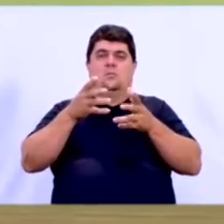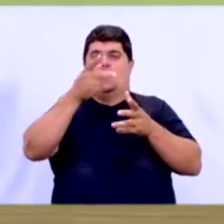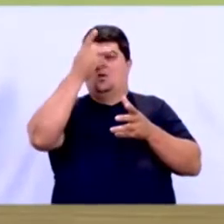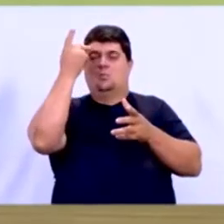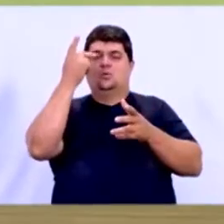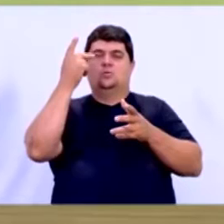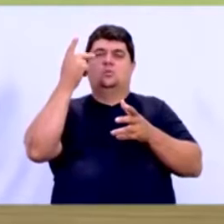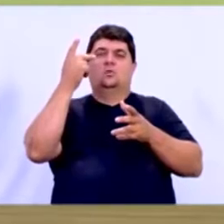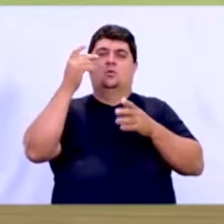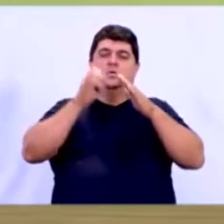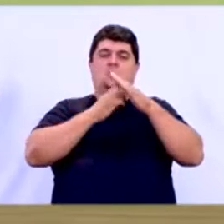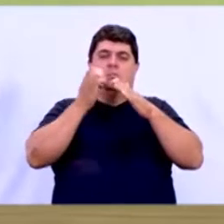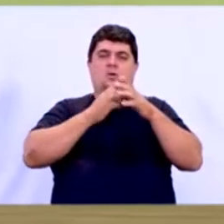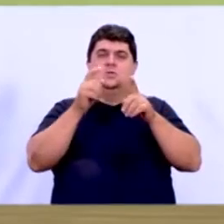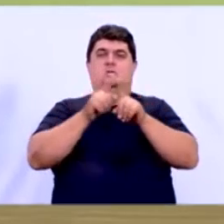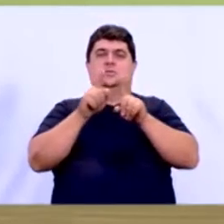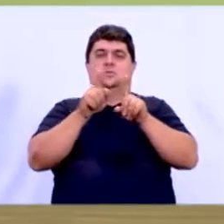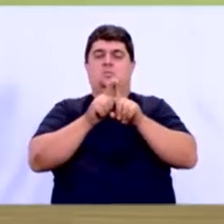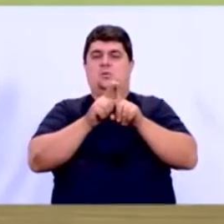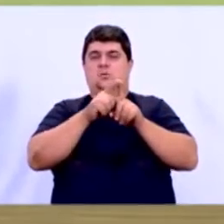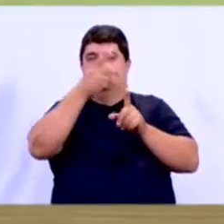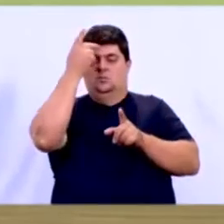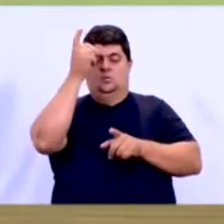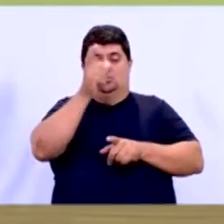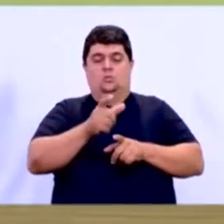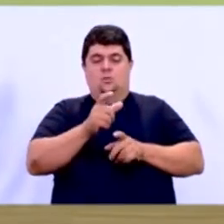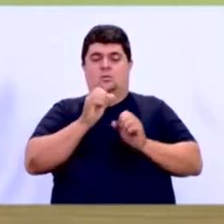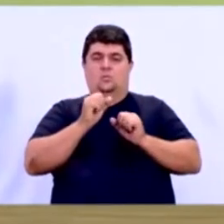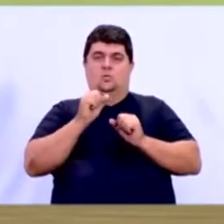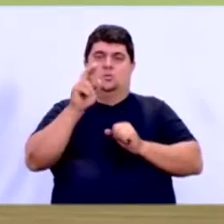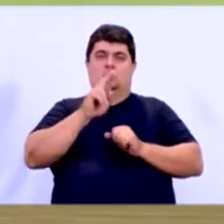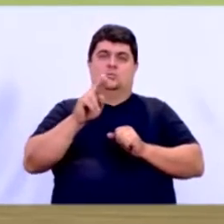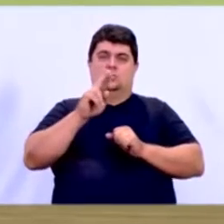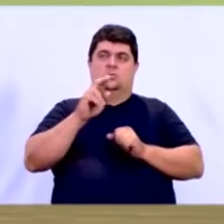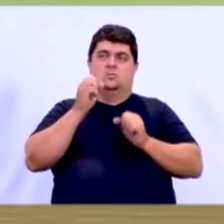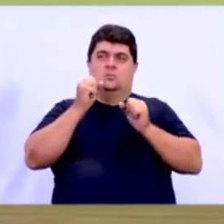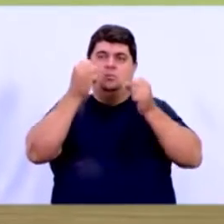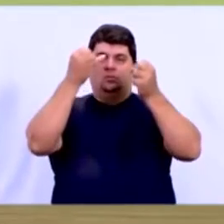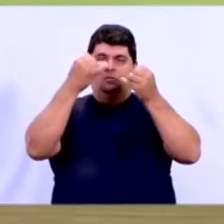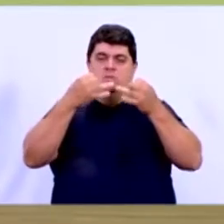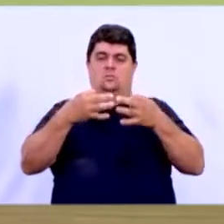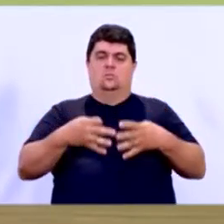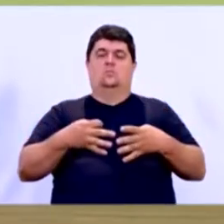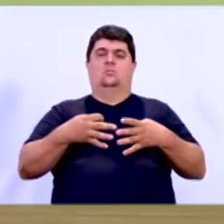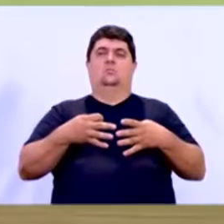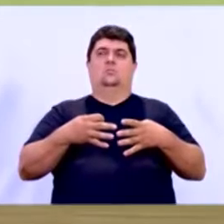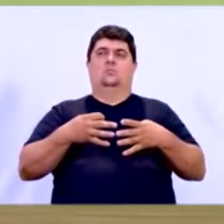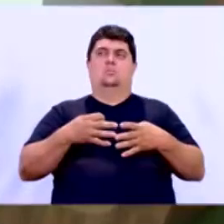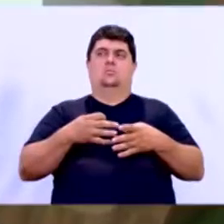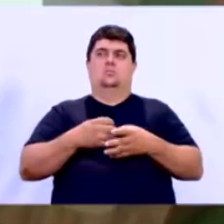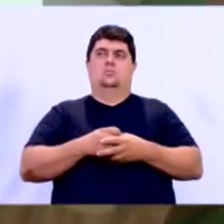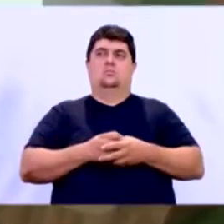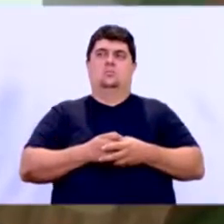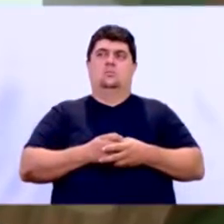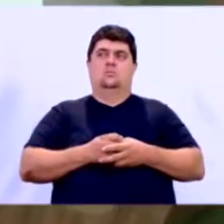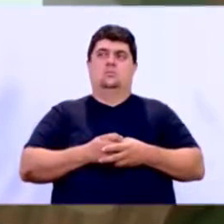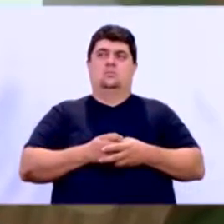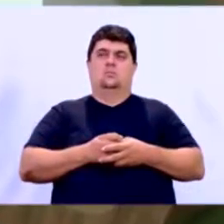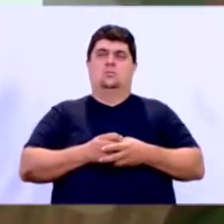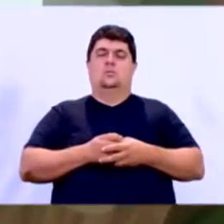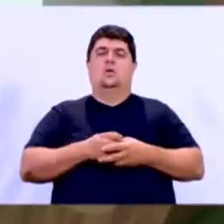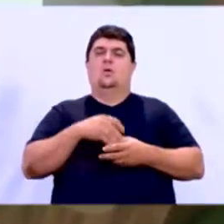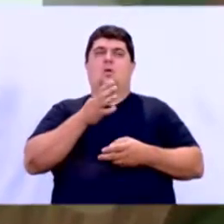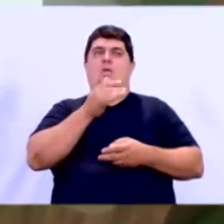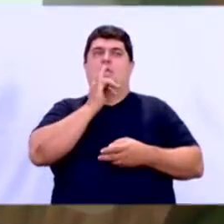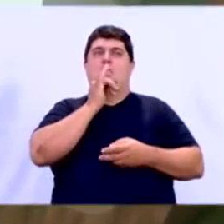pessoas físicas e pessoas jurídicas. Nessa situação, a gente poderia especificar um pouco mais. Isso mesmo. Buscar quais tipos